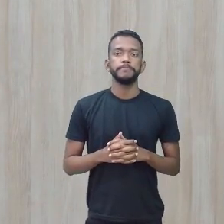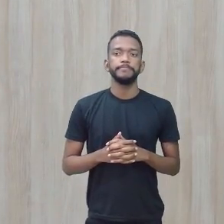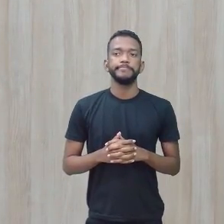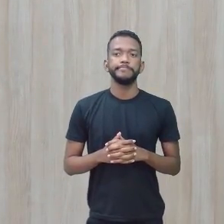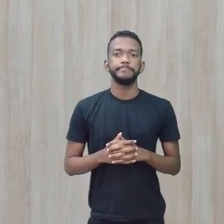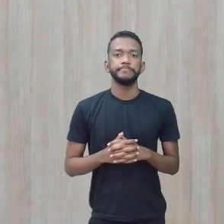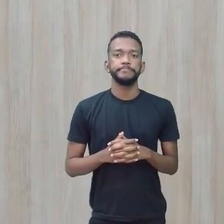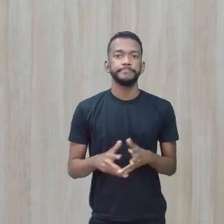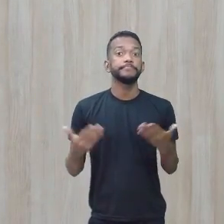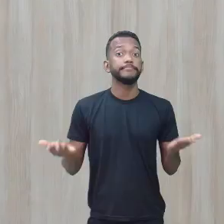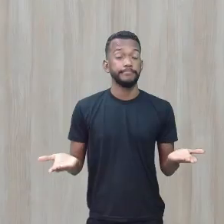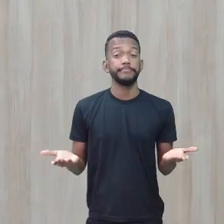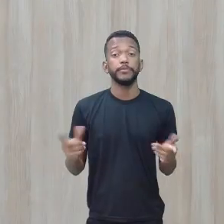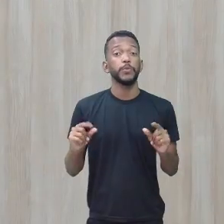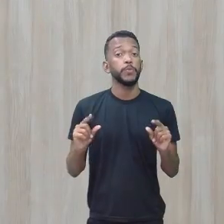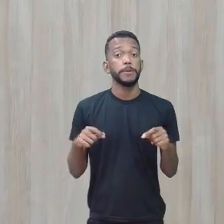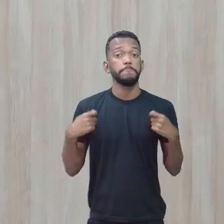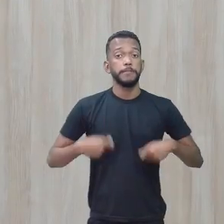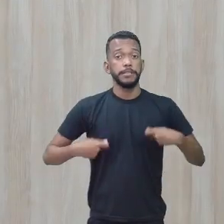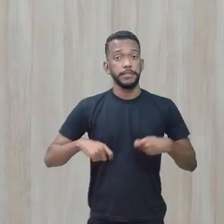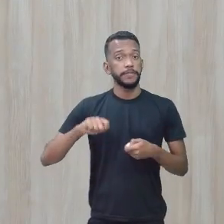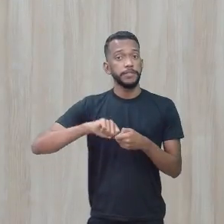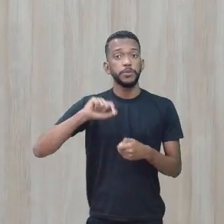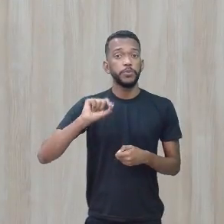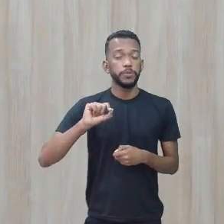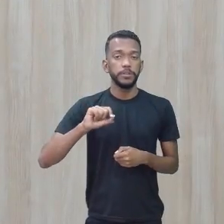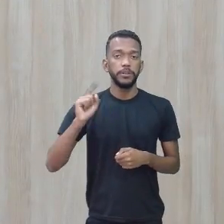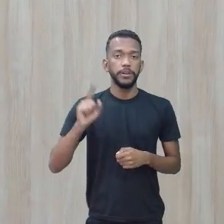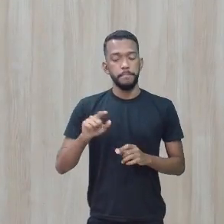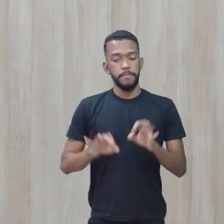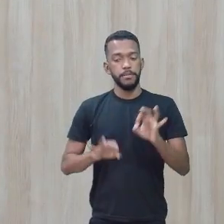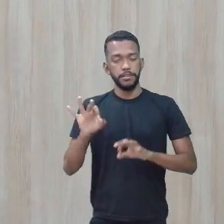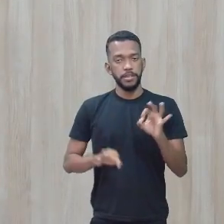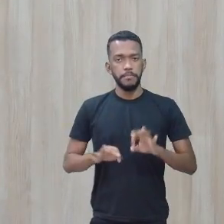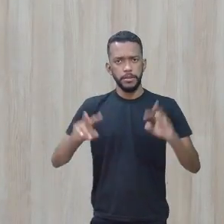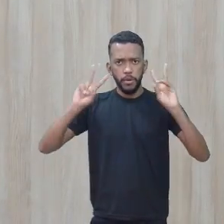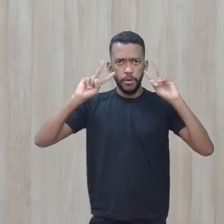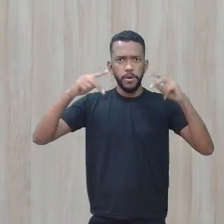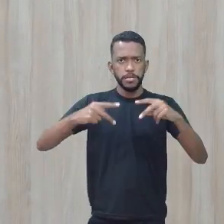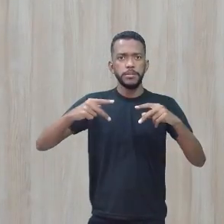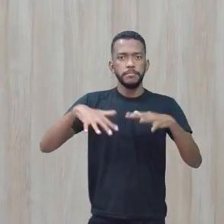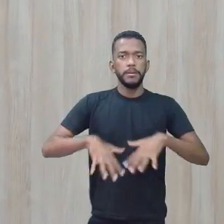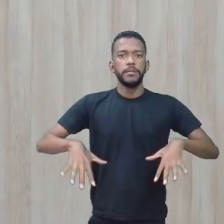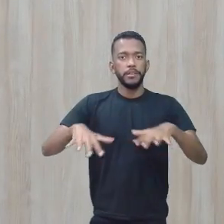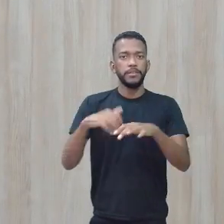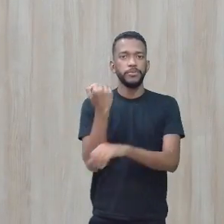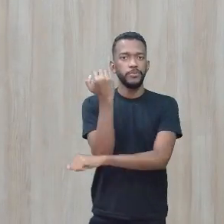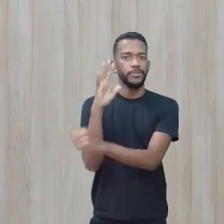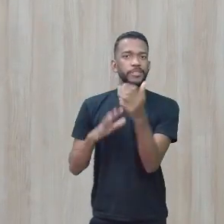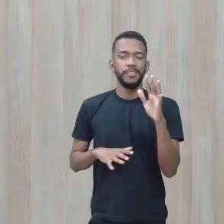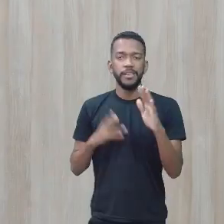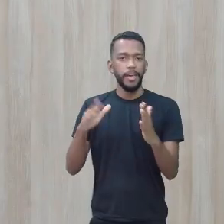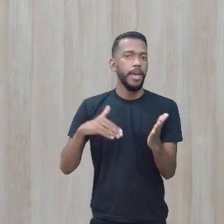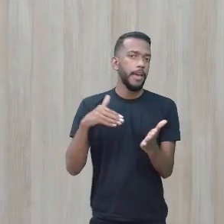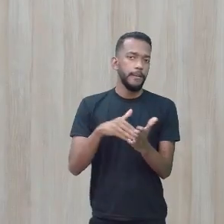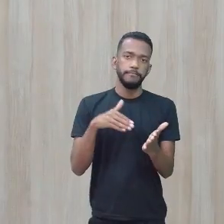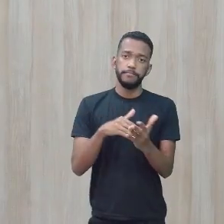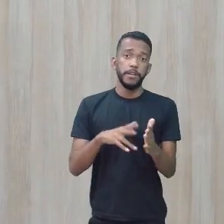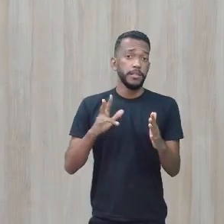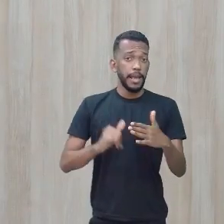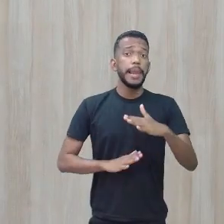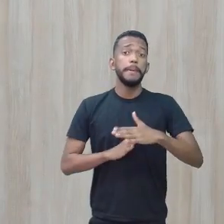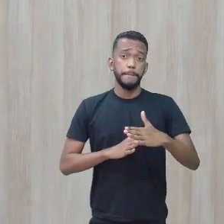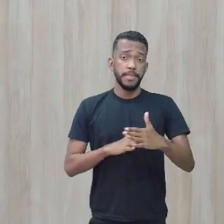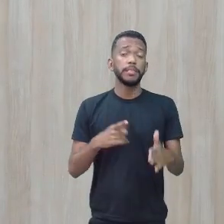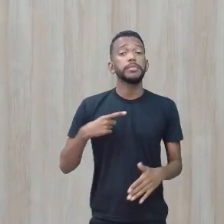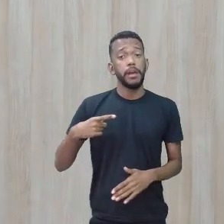Bom, o que é preciso fazer é planejamento e reconhecimento de que os recursos naturais são finitos, né? Se a gente usa eles